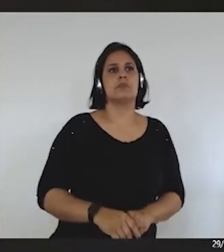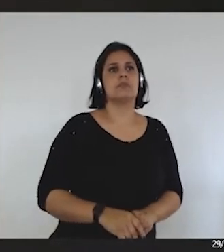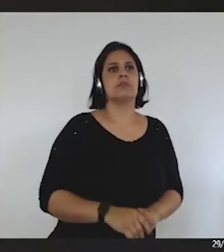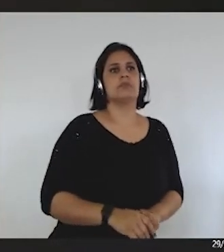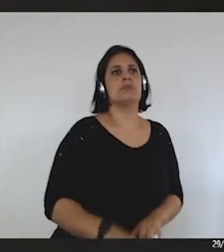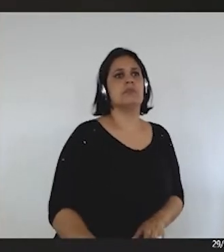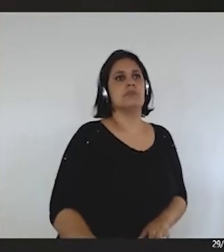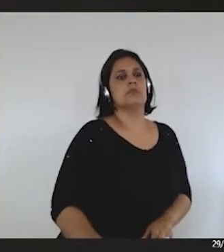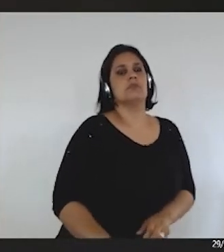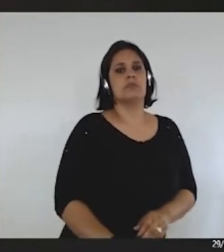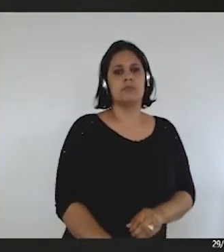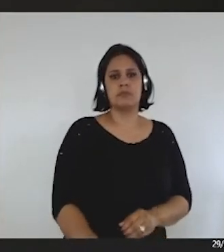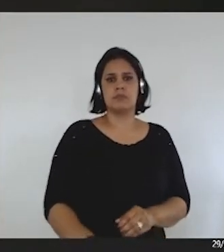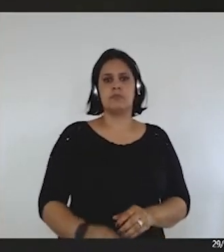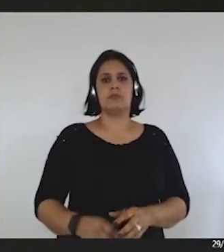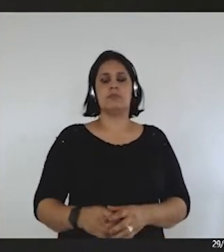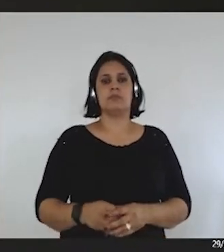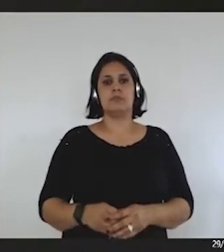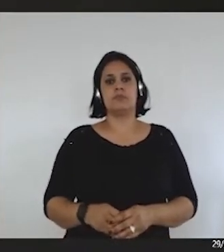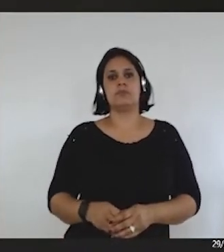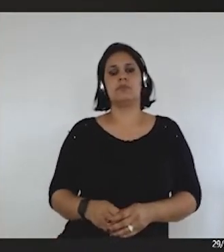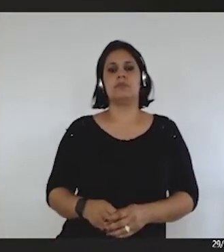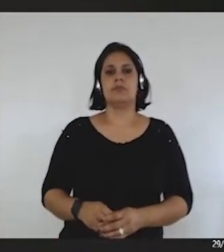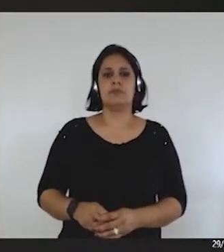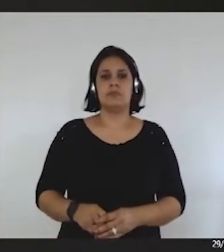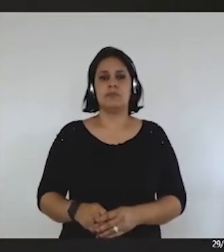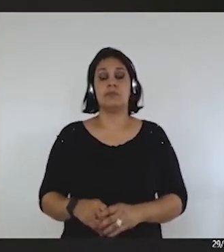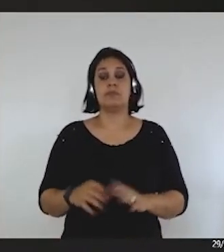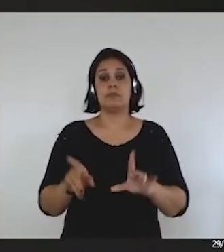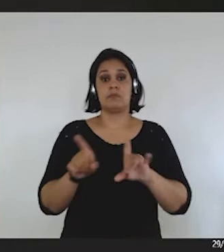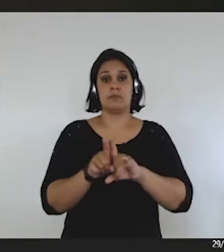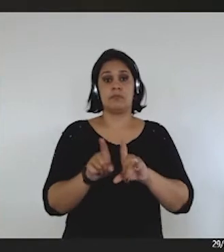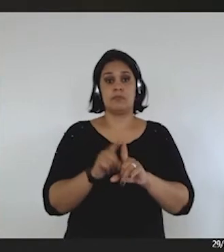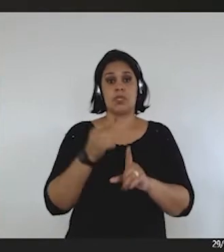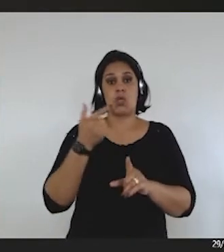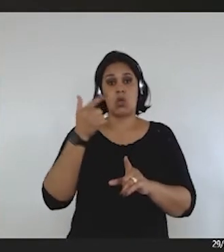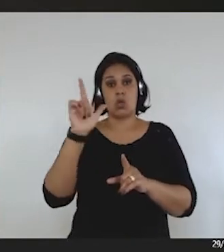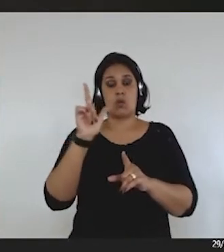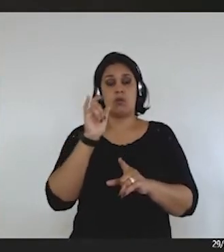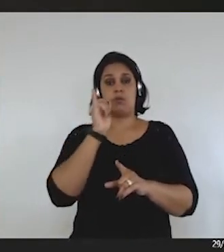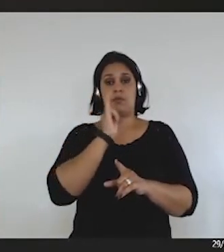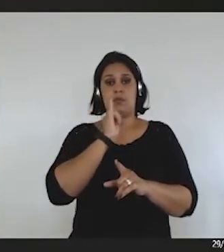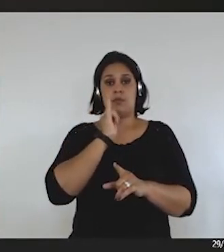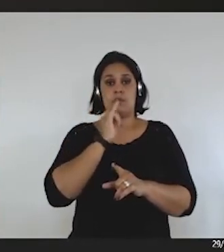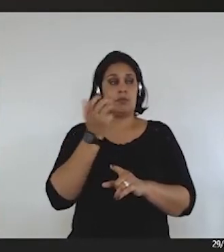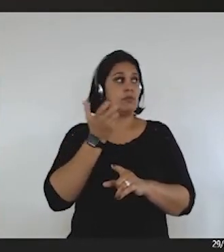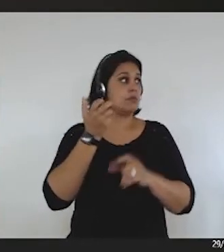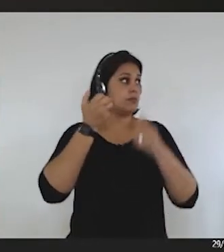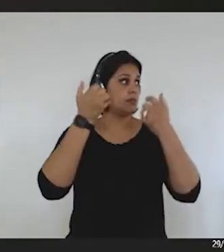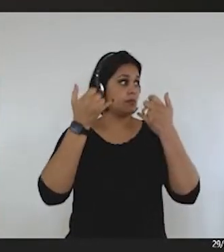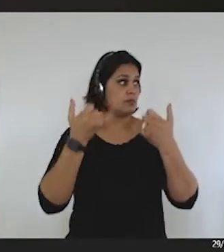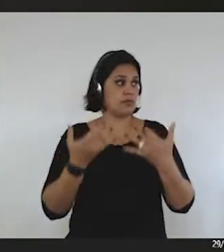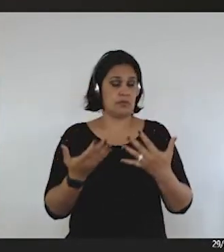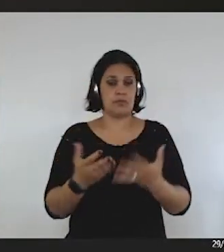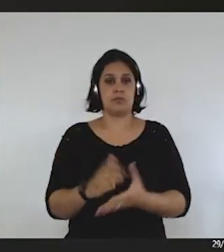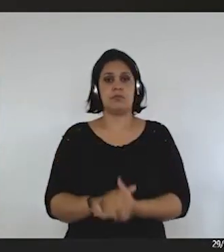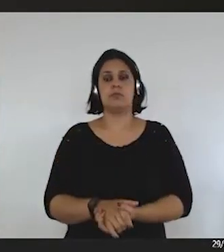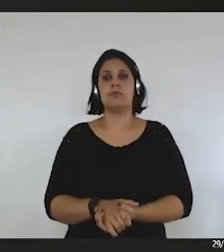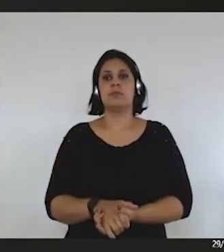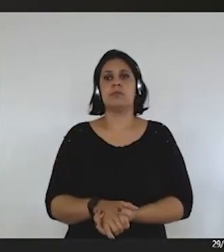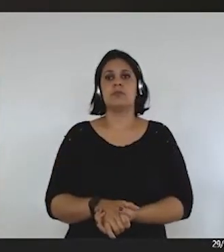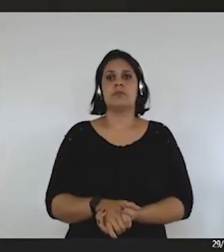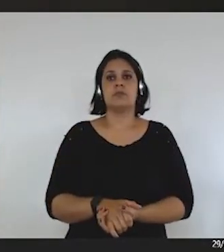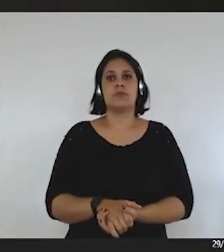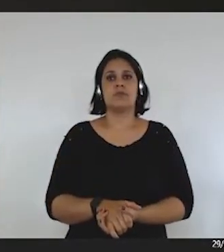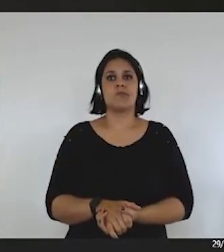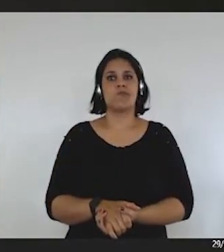quarto exemplo que eu queria trazer aqui hoje, e a minha proposta, como